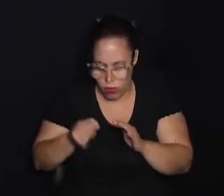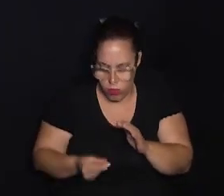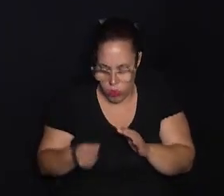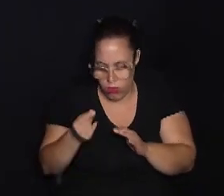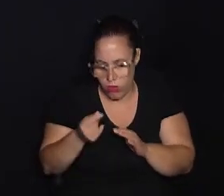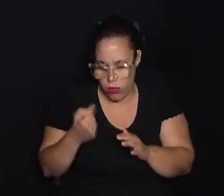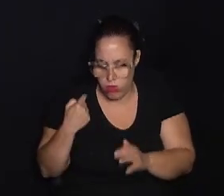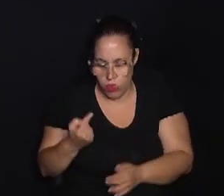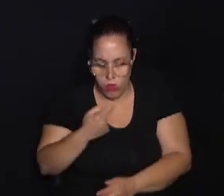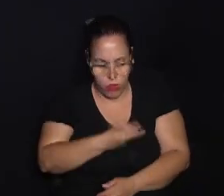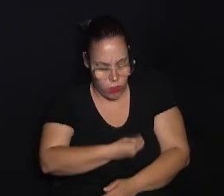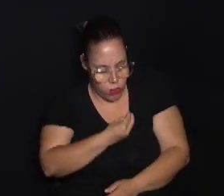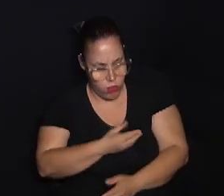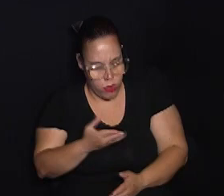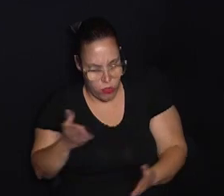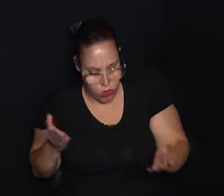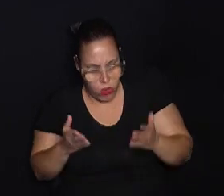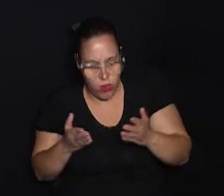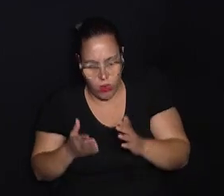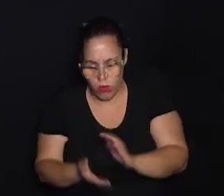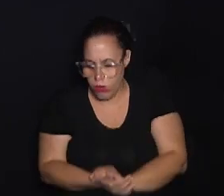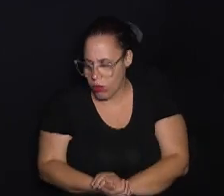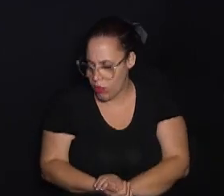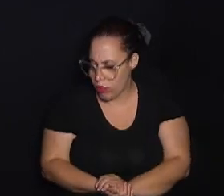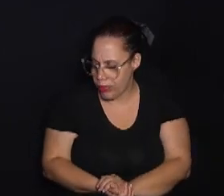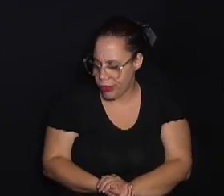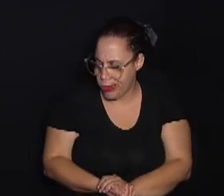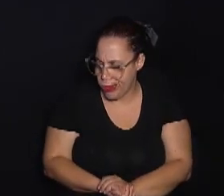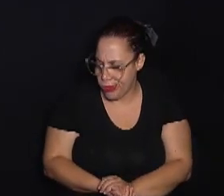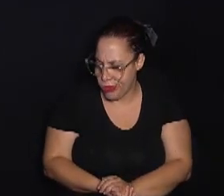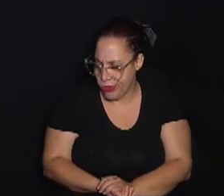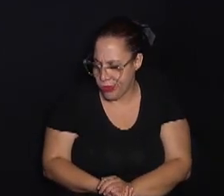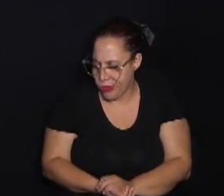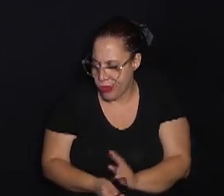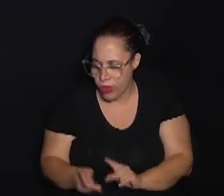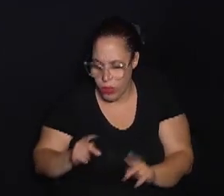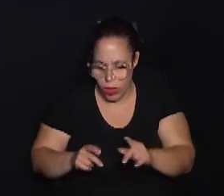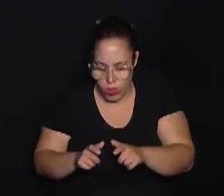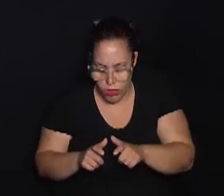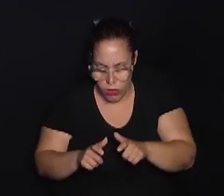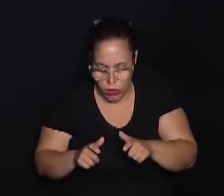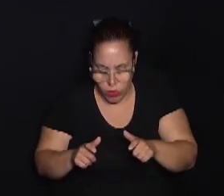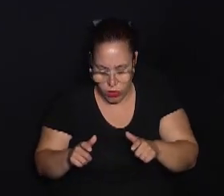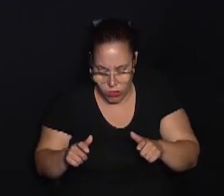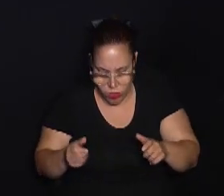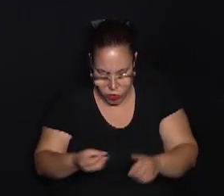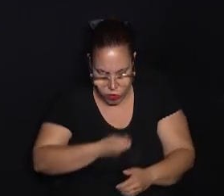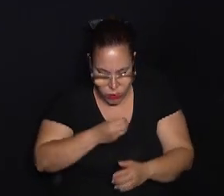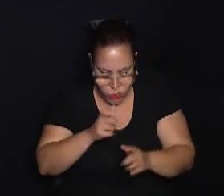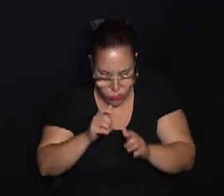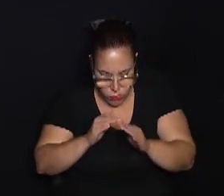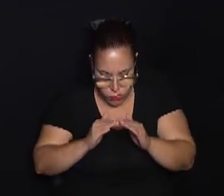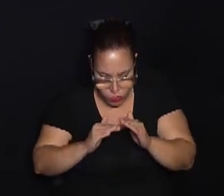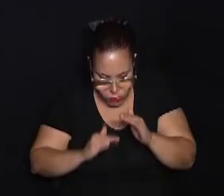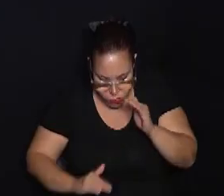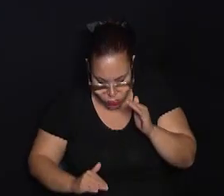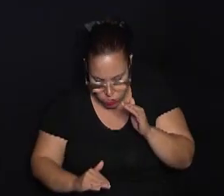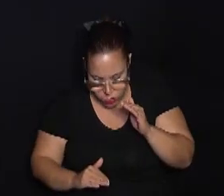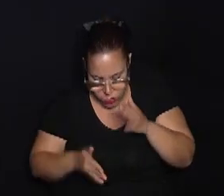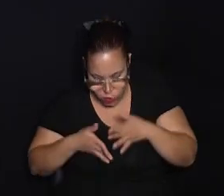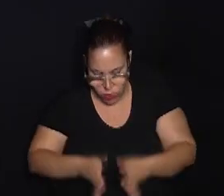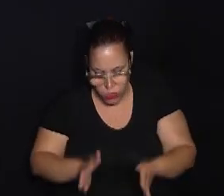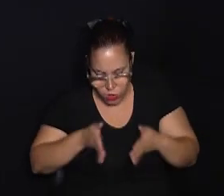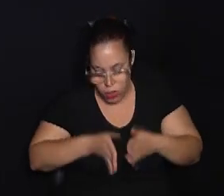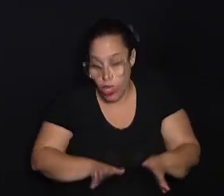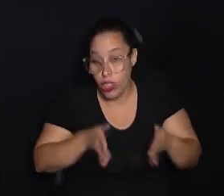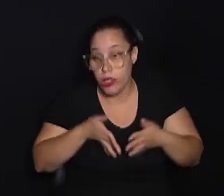vivendo atualmente, as pessoas estão vivendo mais. E também com a redução de nascimento também,